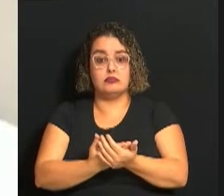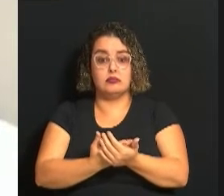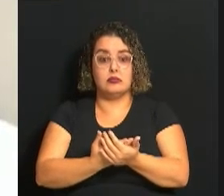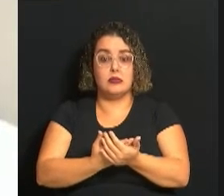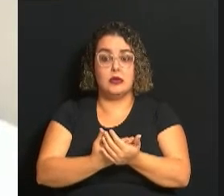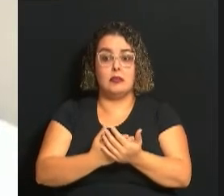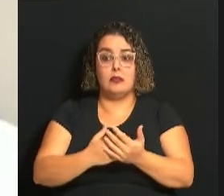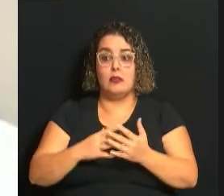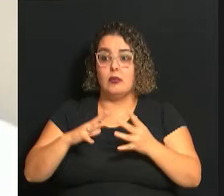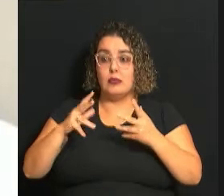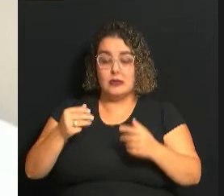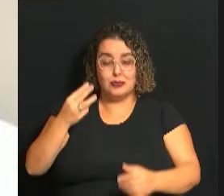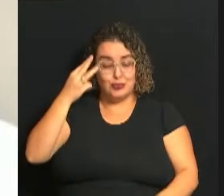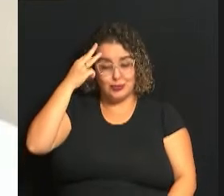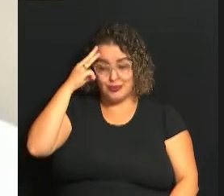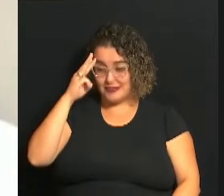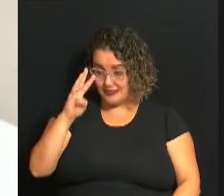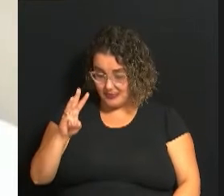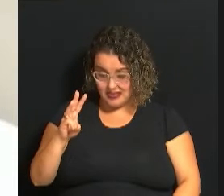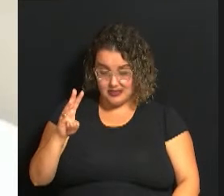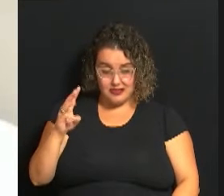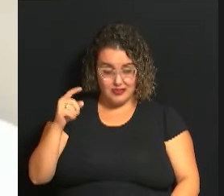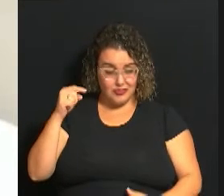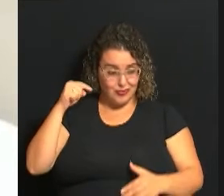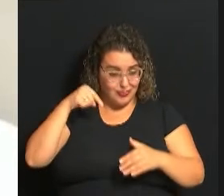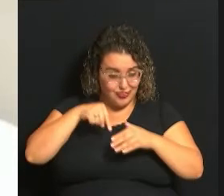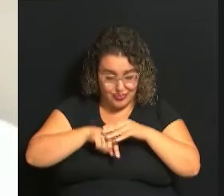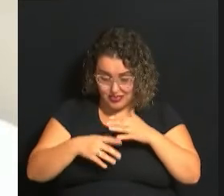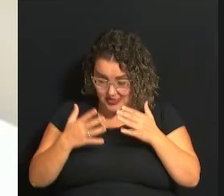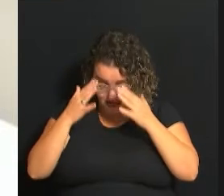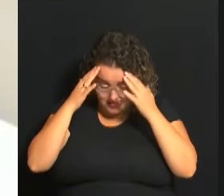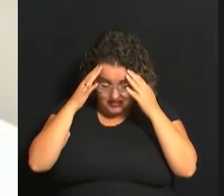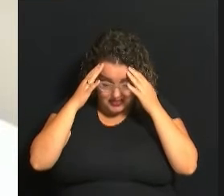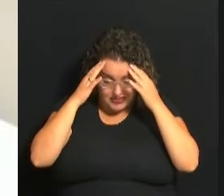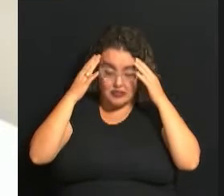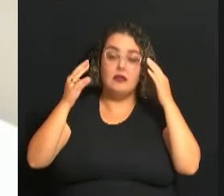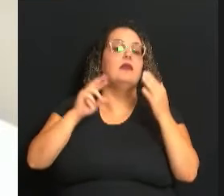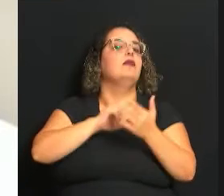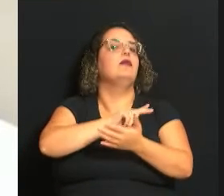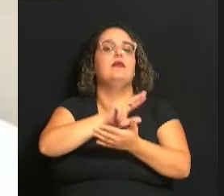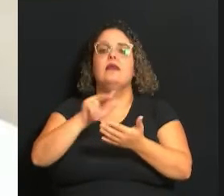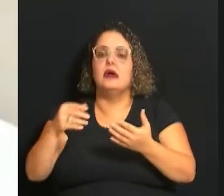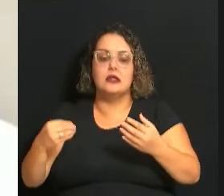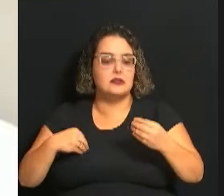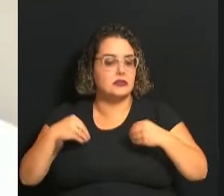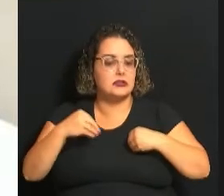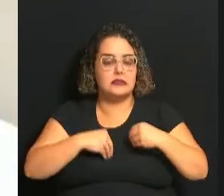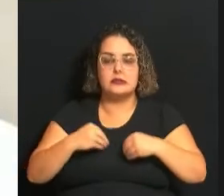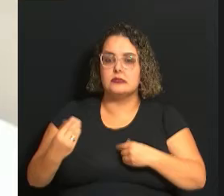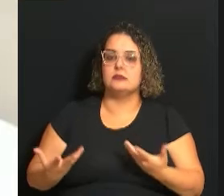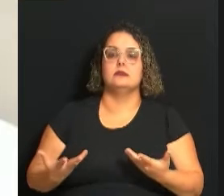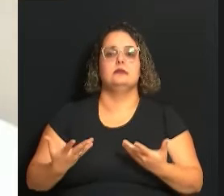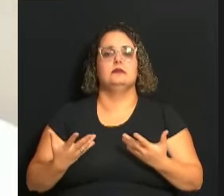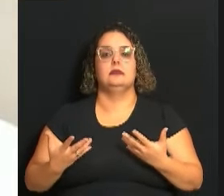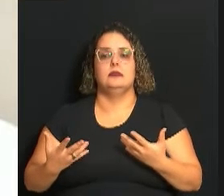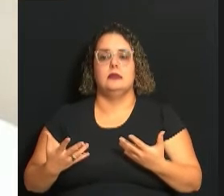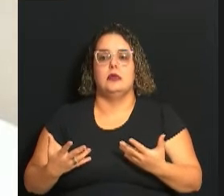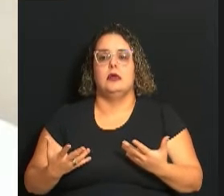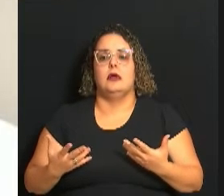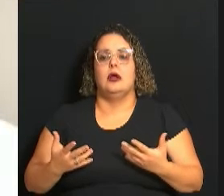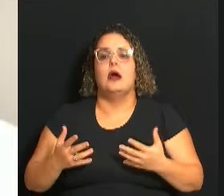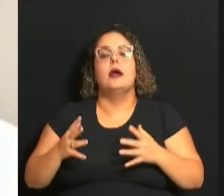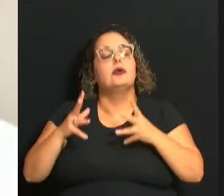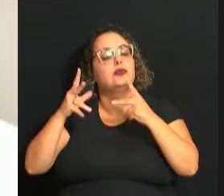dos 3 dias, eu fui atrás, eu fiz muitos exames, vários exames. Aí sim, né, ficou muito massivo de pré-operatórios,